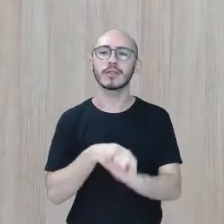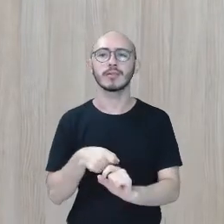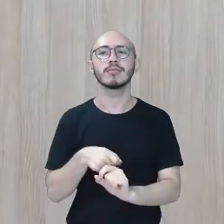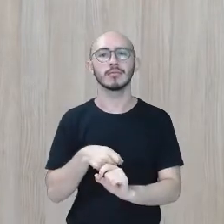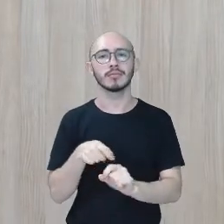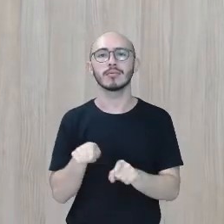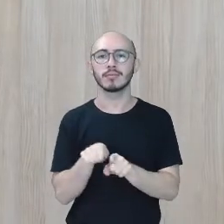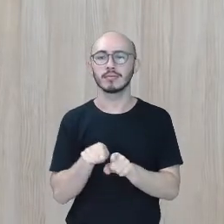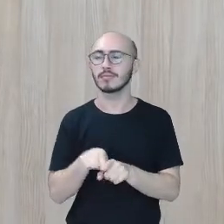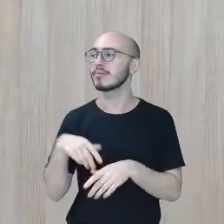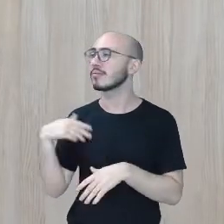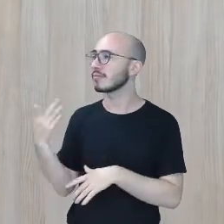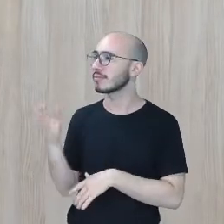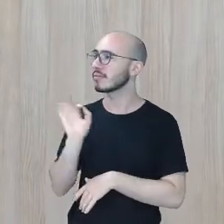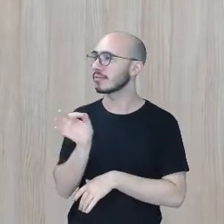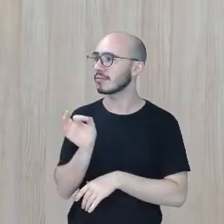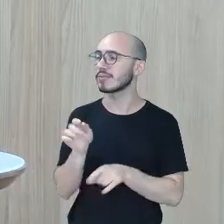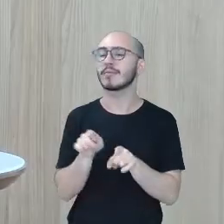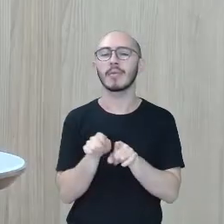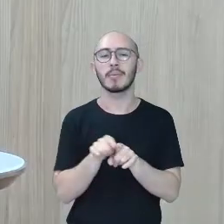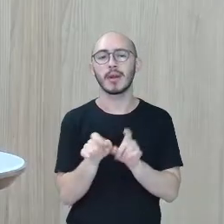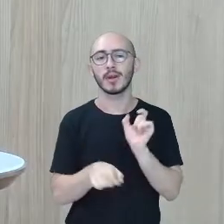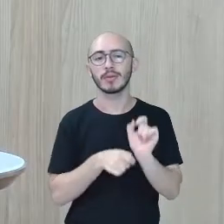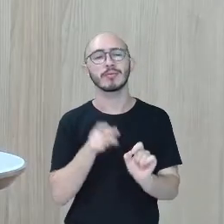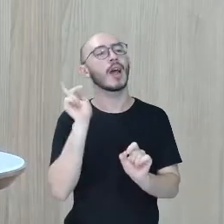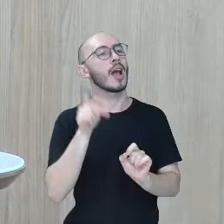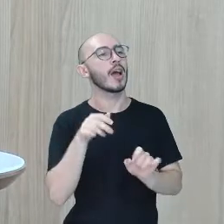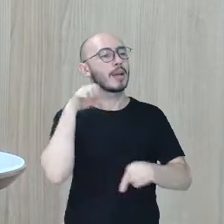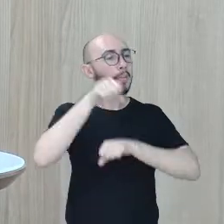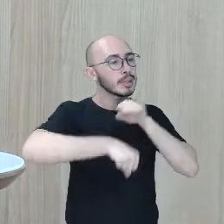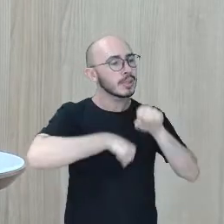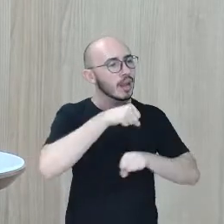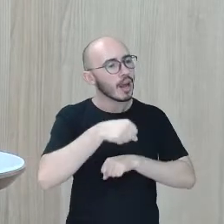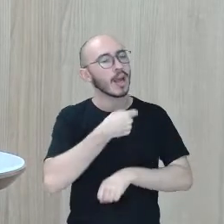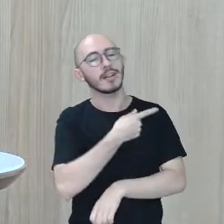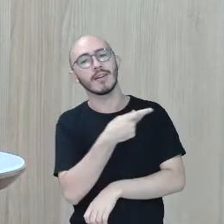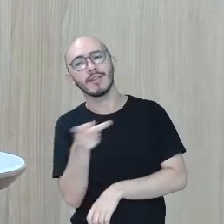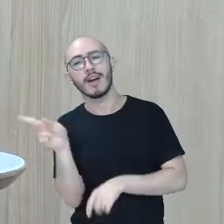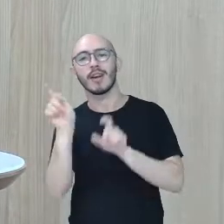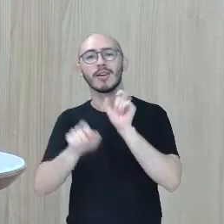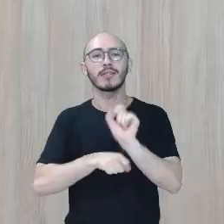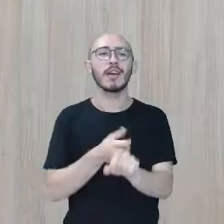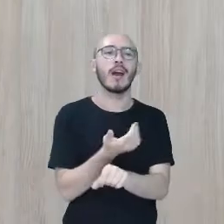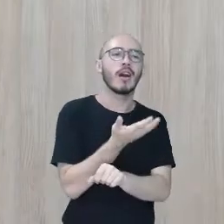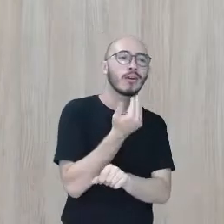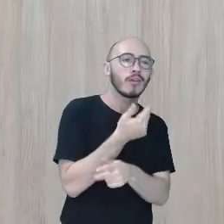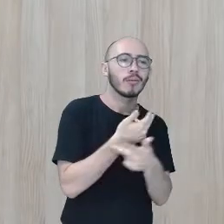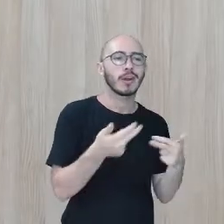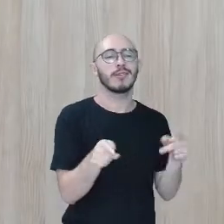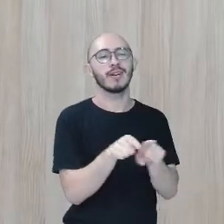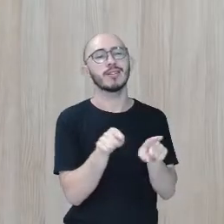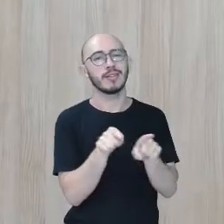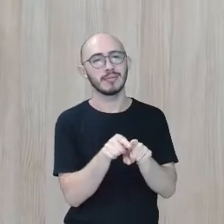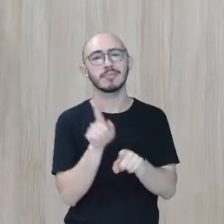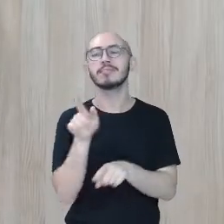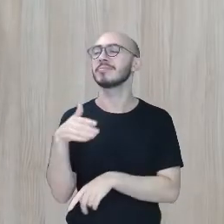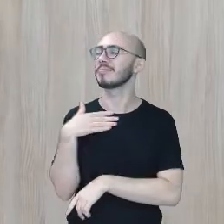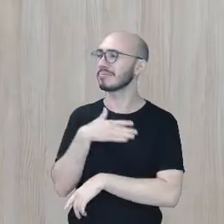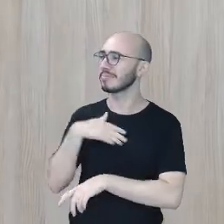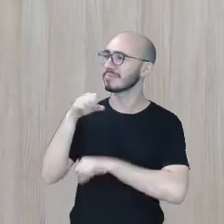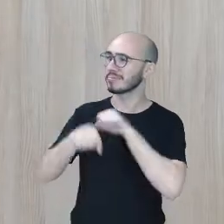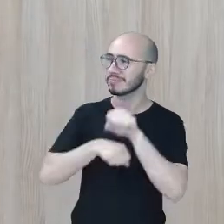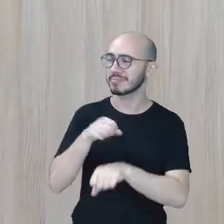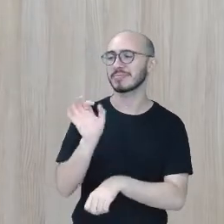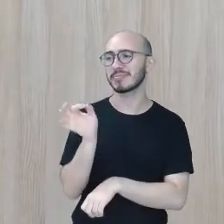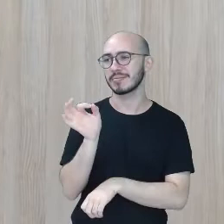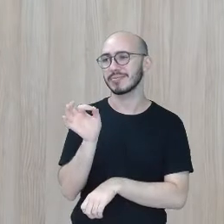acredito que depois ele... Com certeza pega a bike dele, vai lá pro mercado para comer lá Gosta muito, né, de andar de bike, né? Então, bike, né?